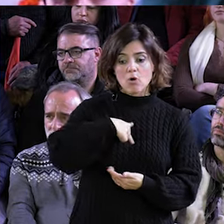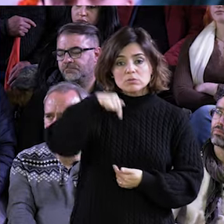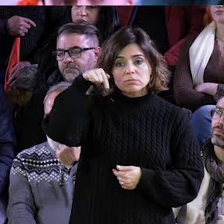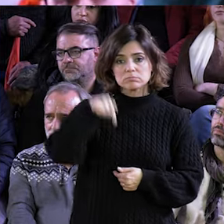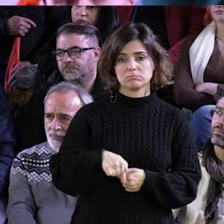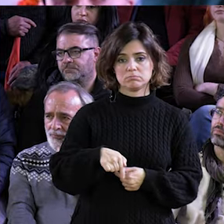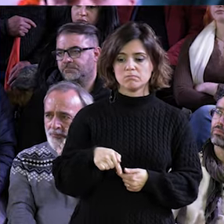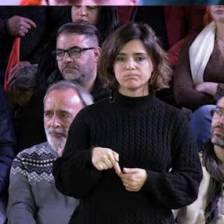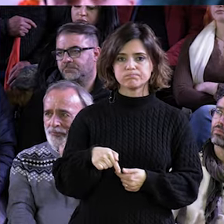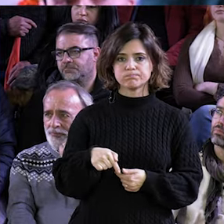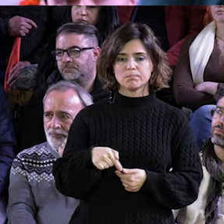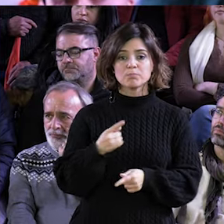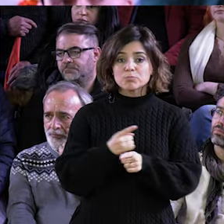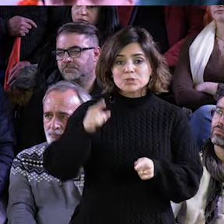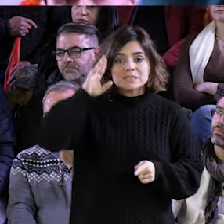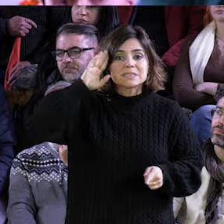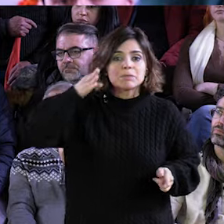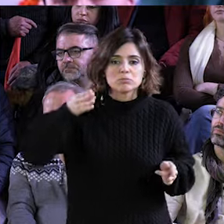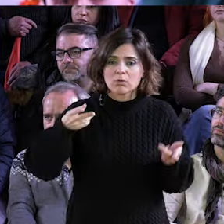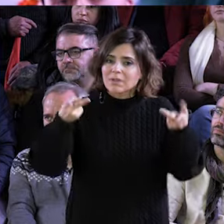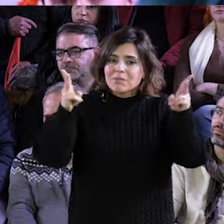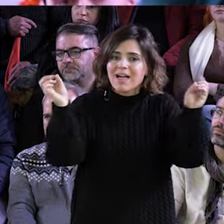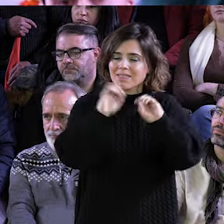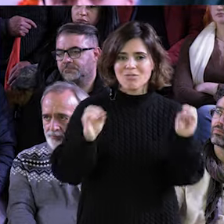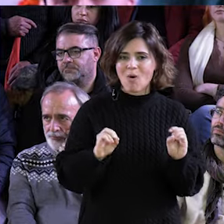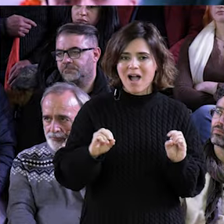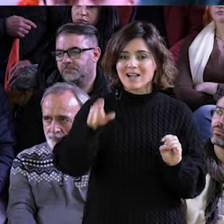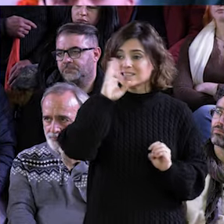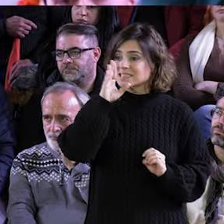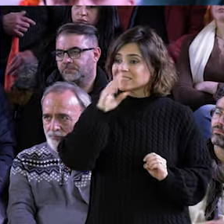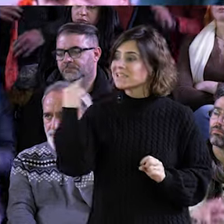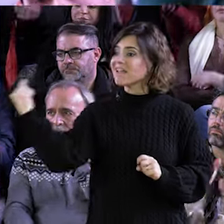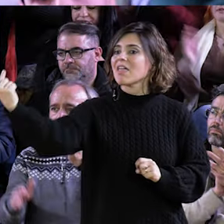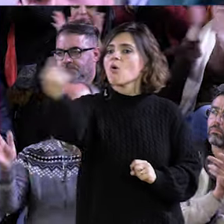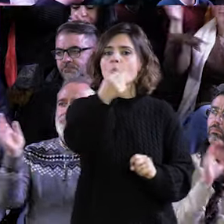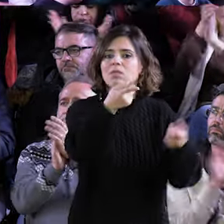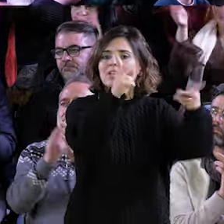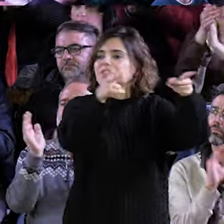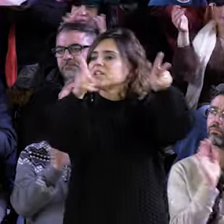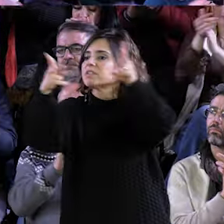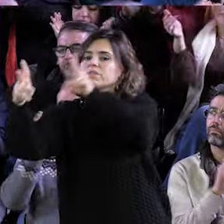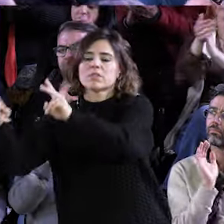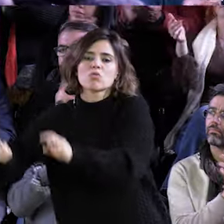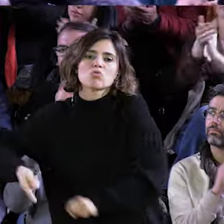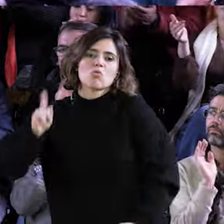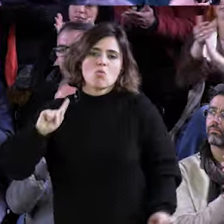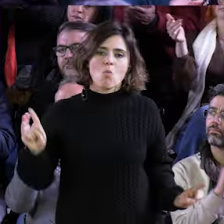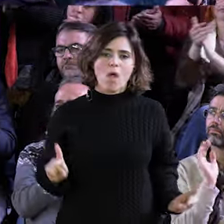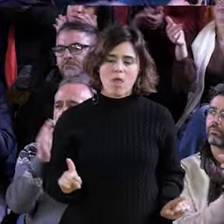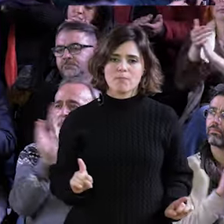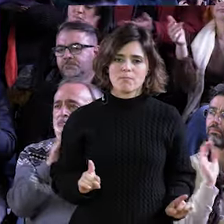convictamente que não seremos livres enquanto não formos todas e todos livres. nesta campanha.